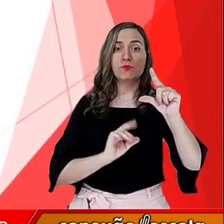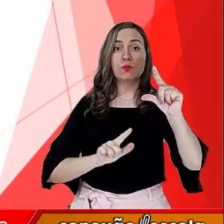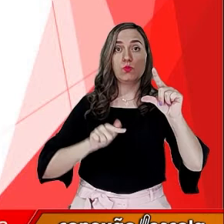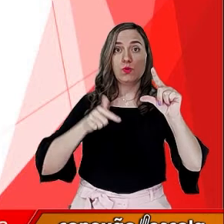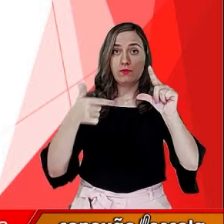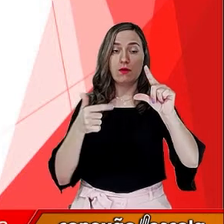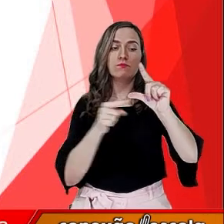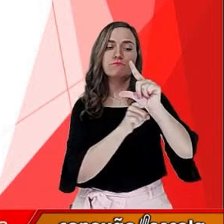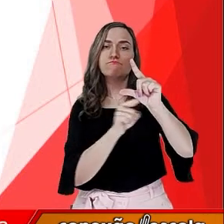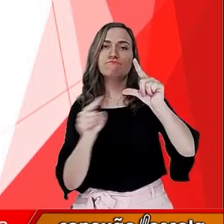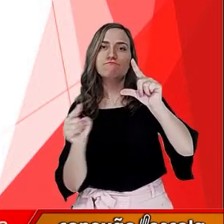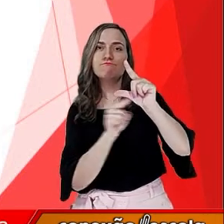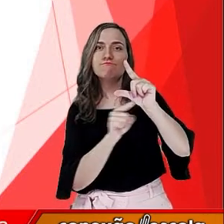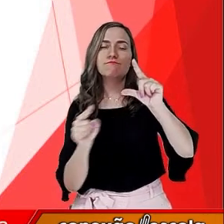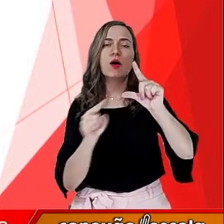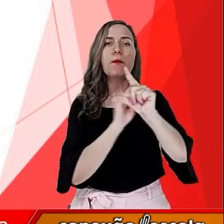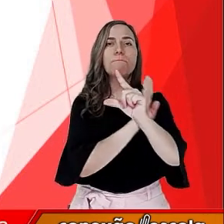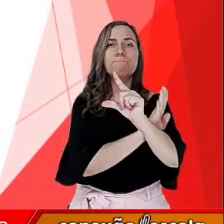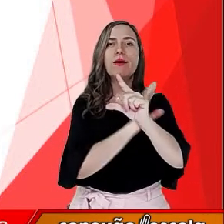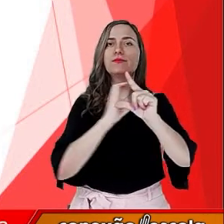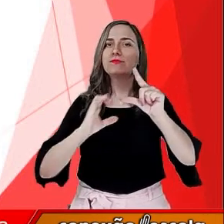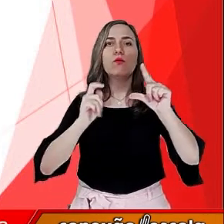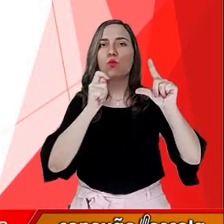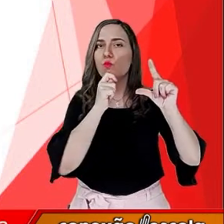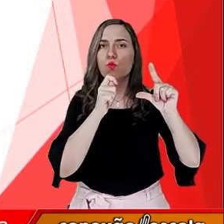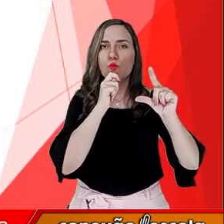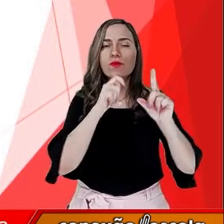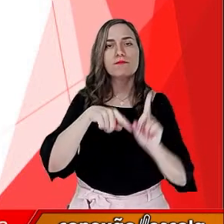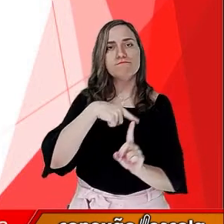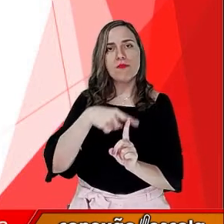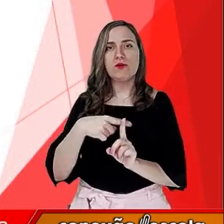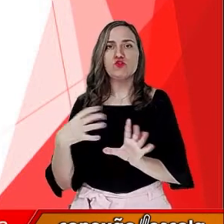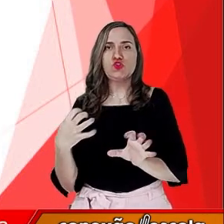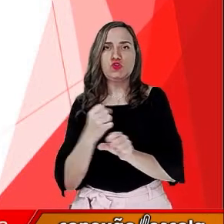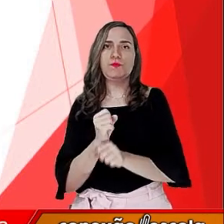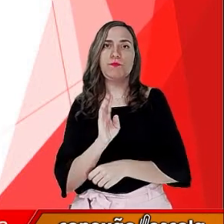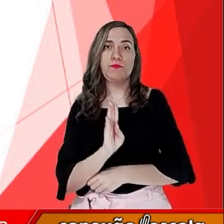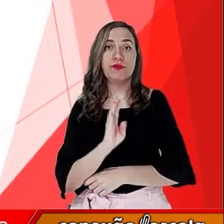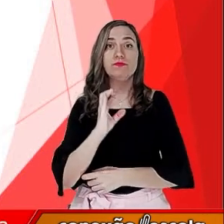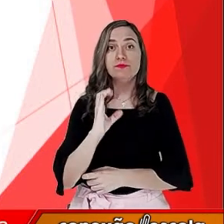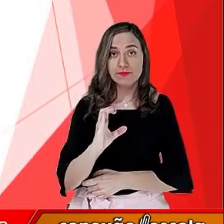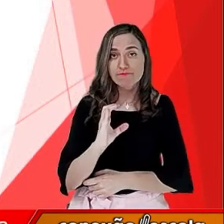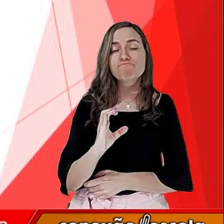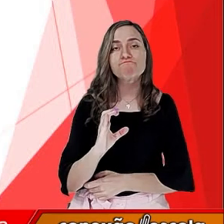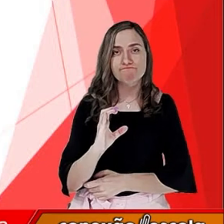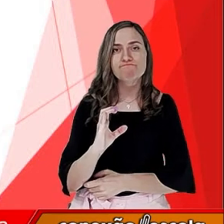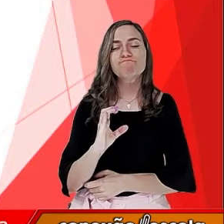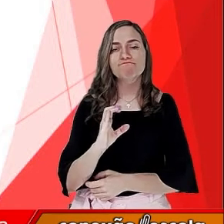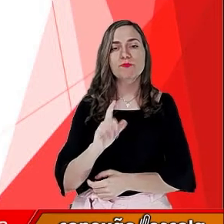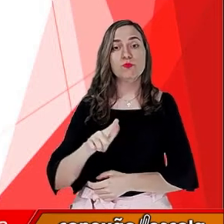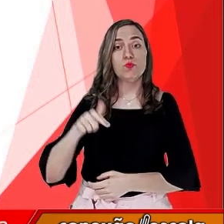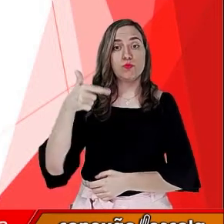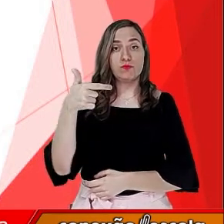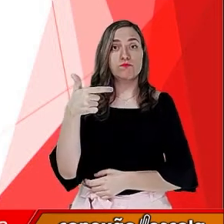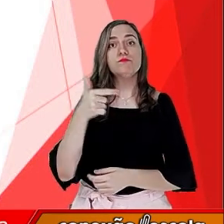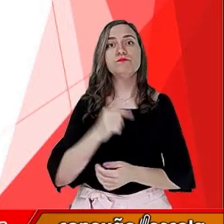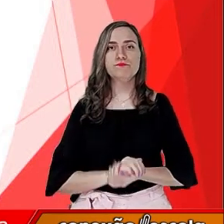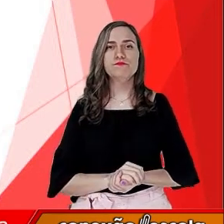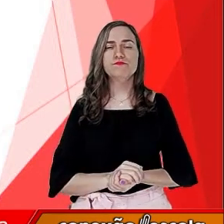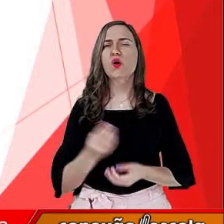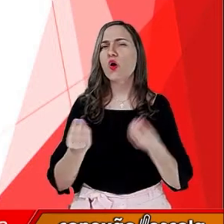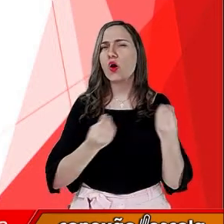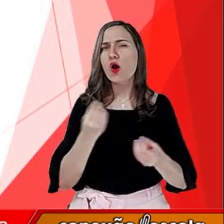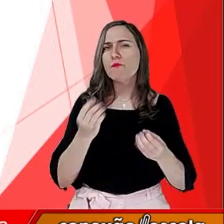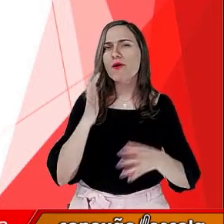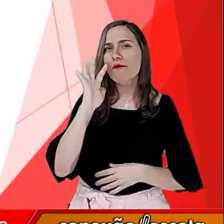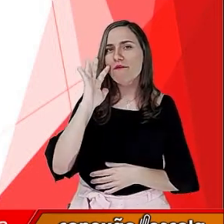ao quadrado, mais o lado BC, que é o lado que nós desejamos saber qual é, ao quadrado.